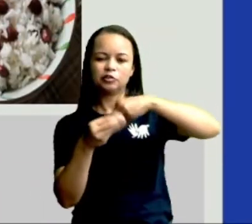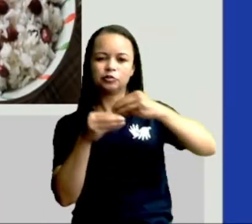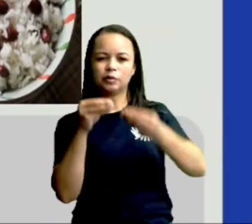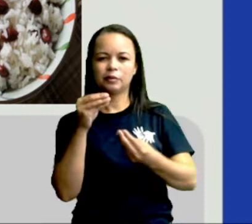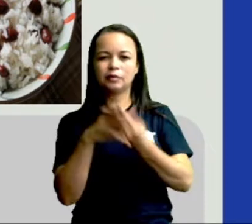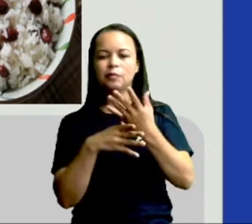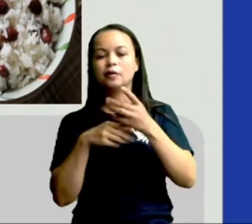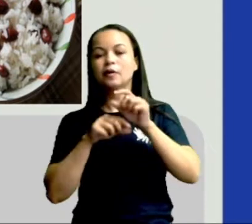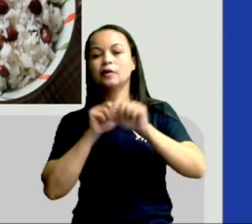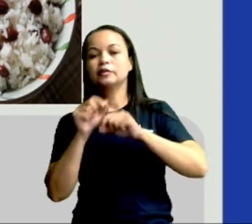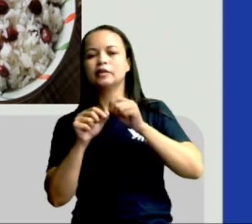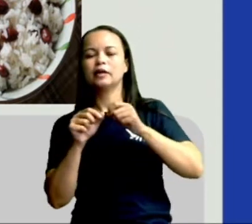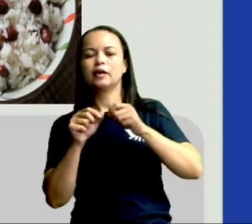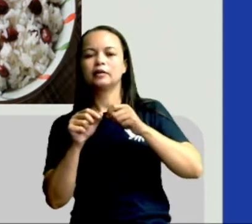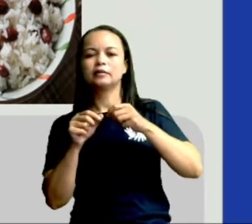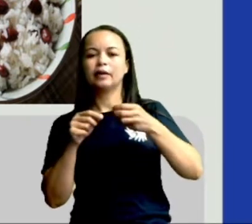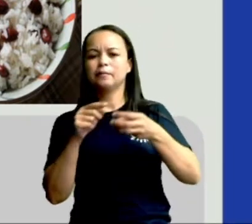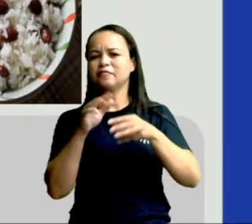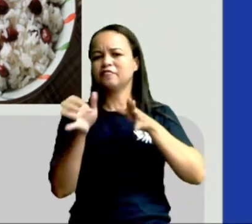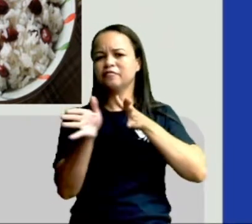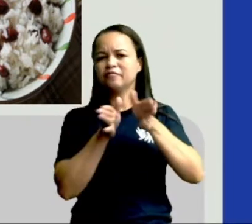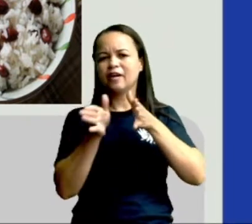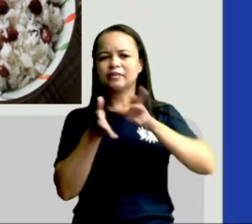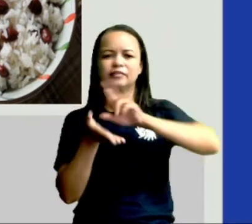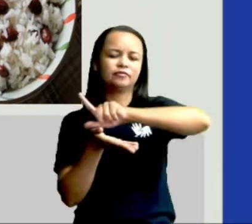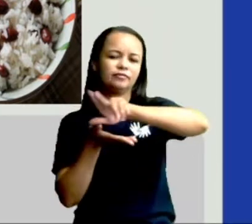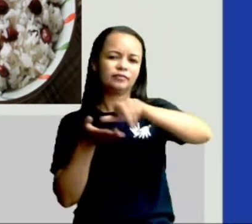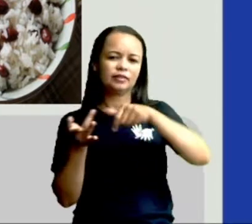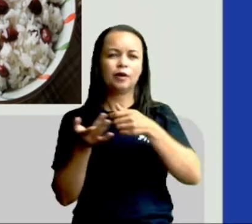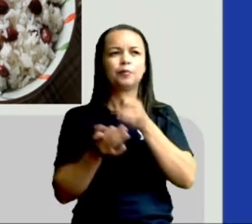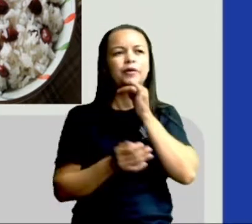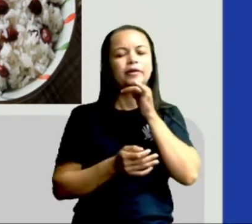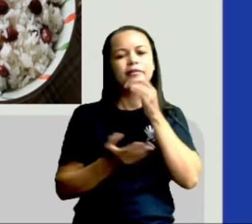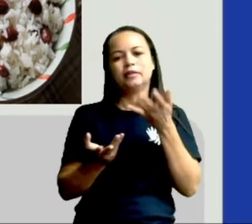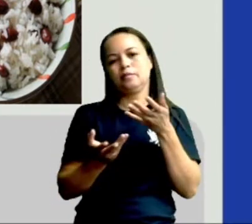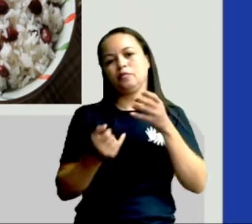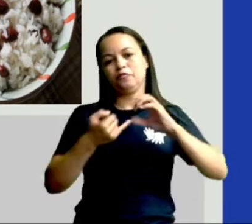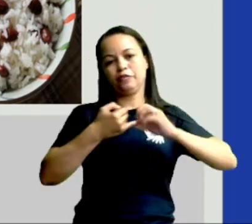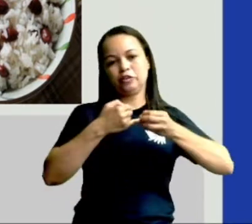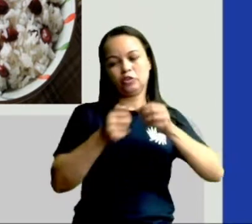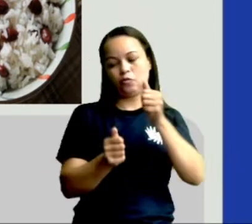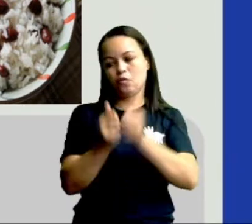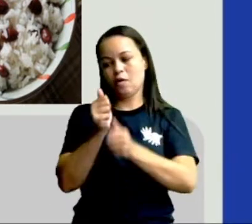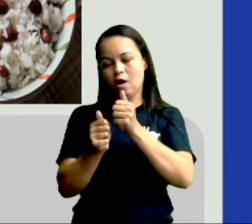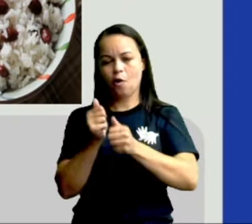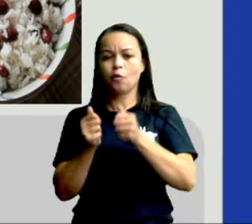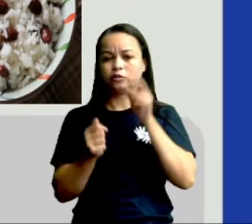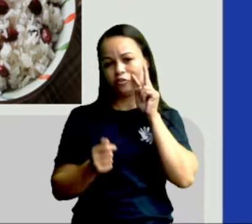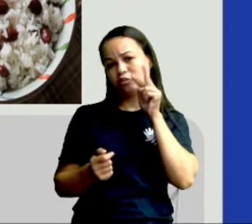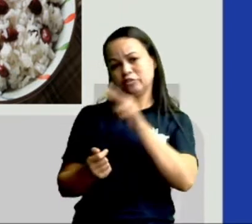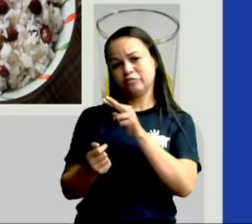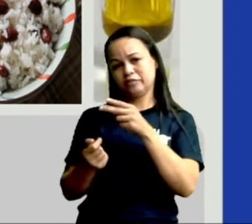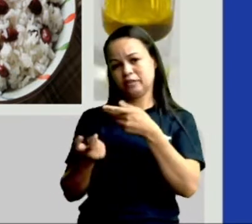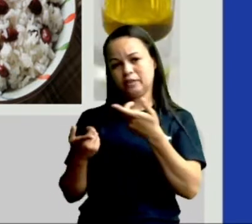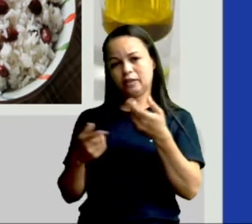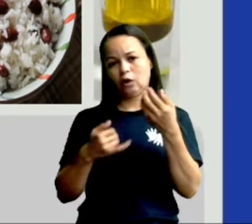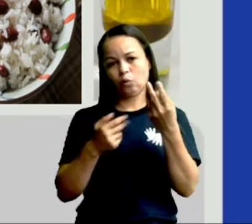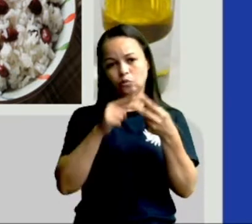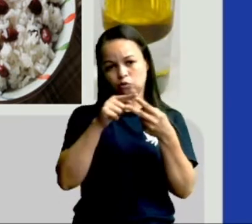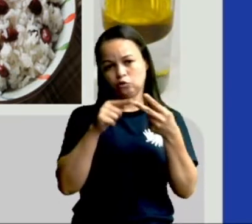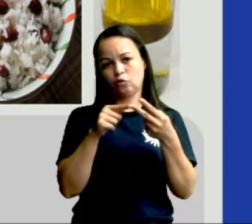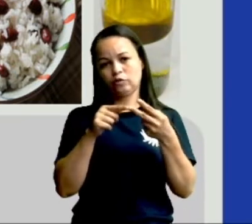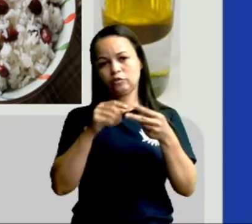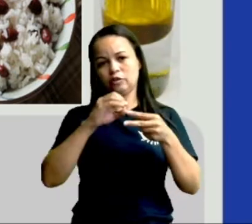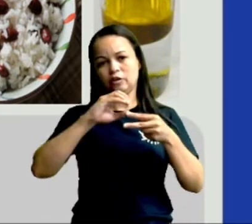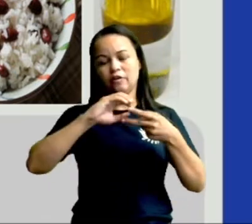Ela possui mais de uma fase. Como a imagem aí, o feijão com arroz, a gente consegue ver nitidamente que é o feijão, que é o arroz. E